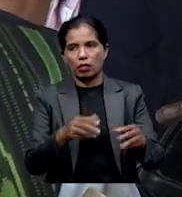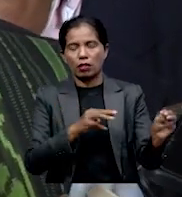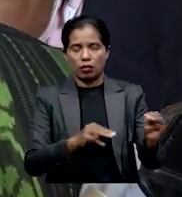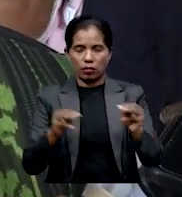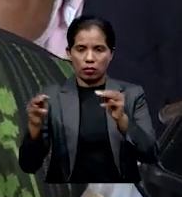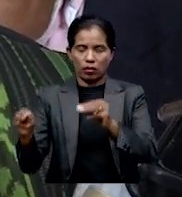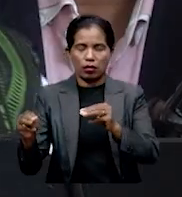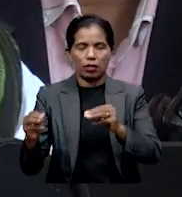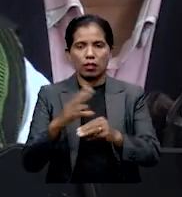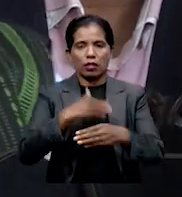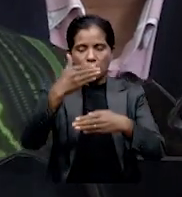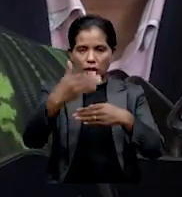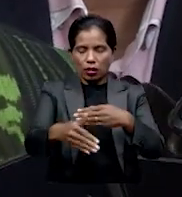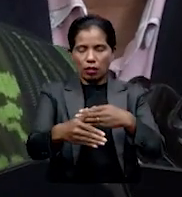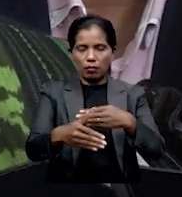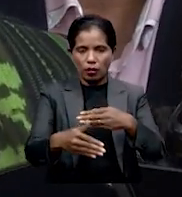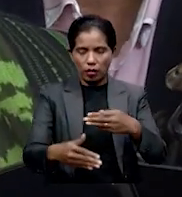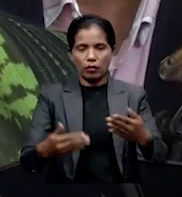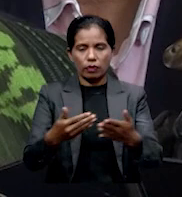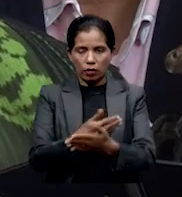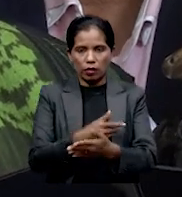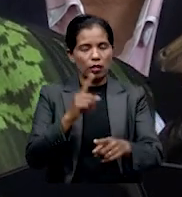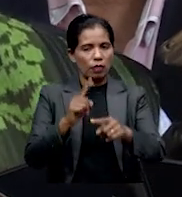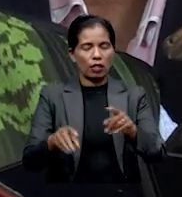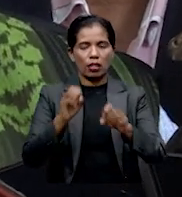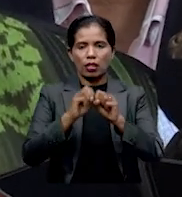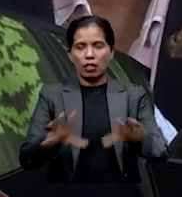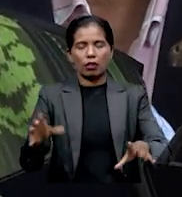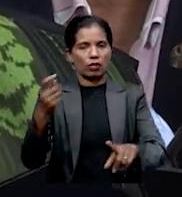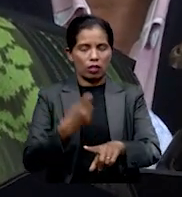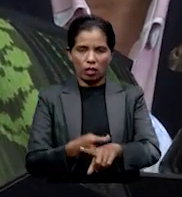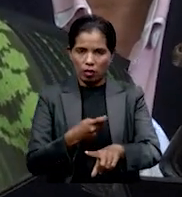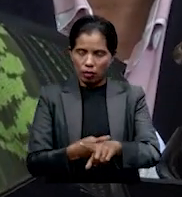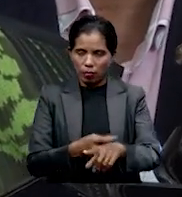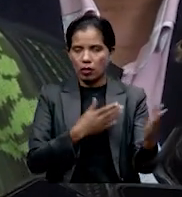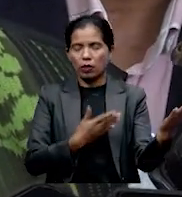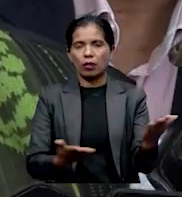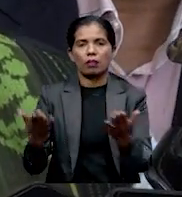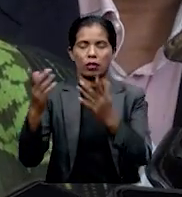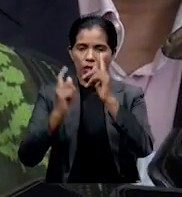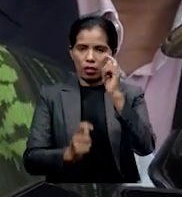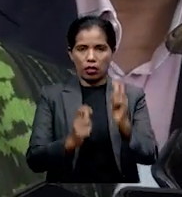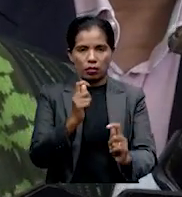revolução industrial. Primeiro, até a liga lá com o tempo, logo vai ao tribunal.